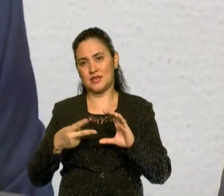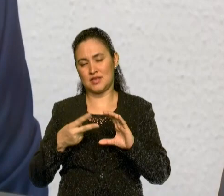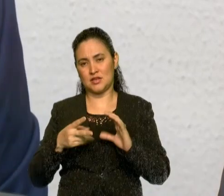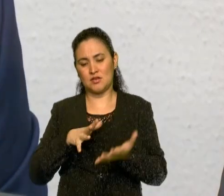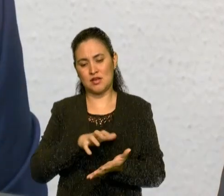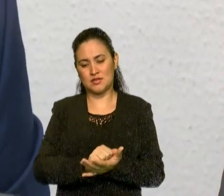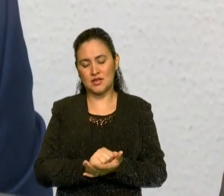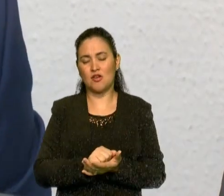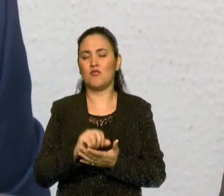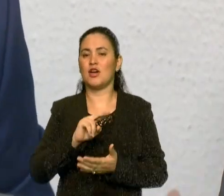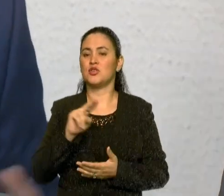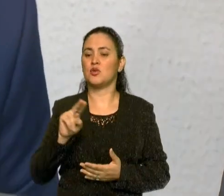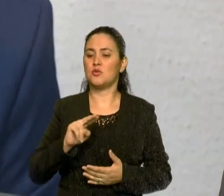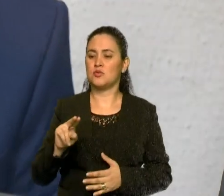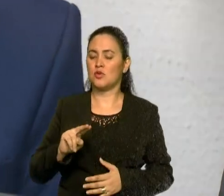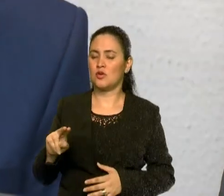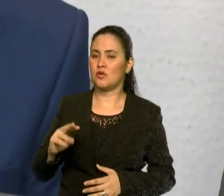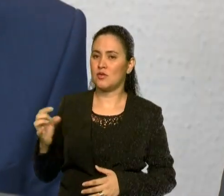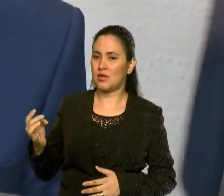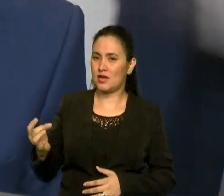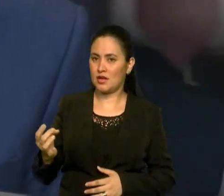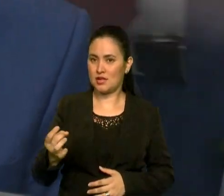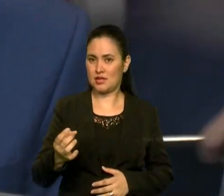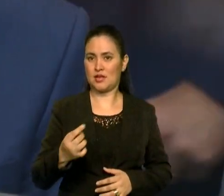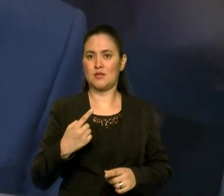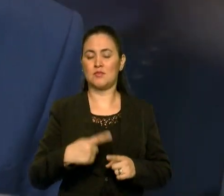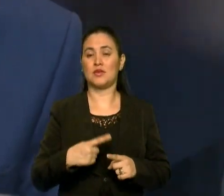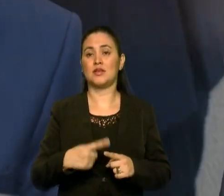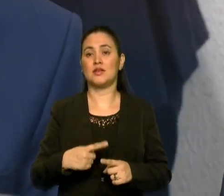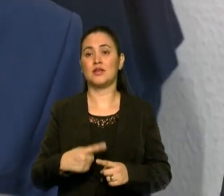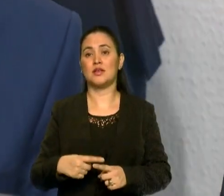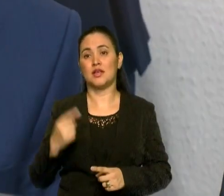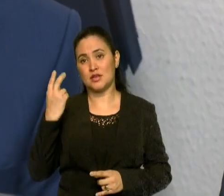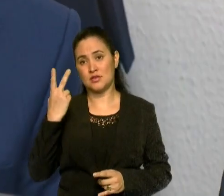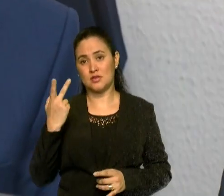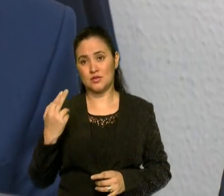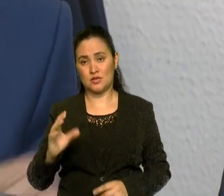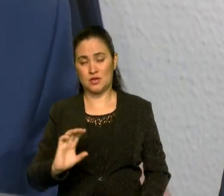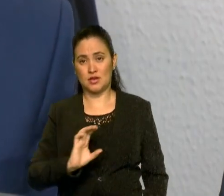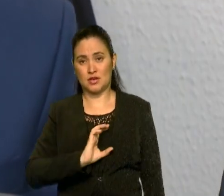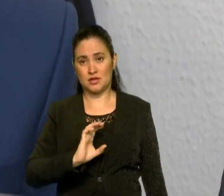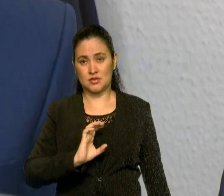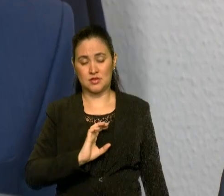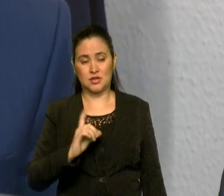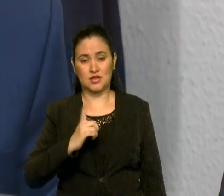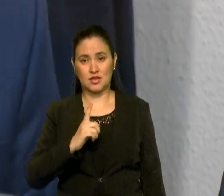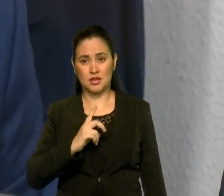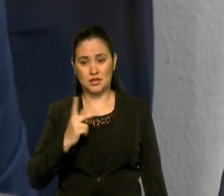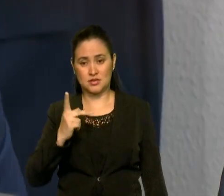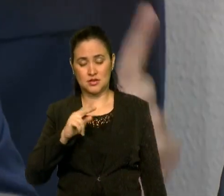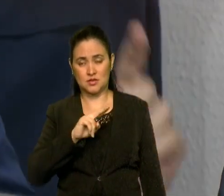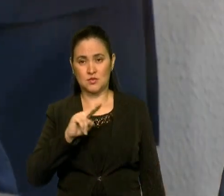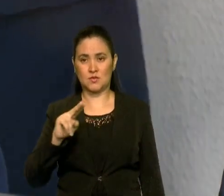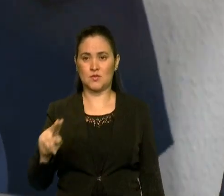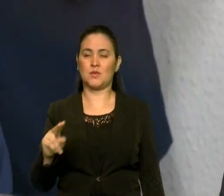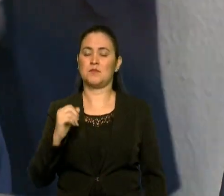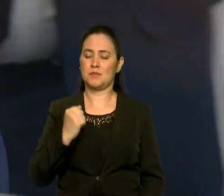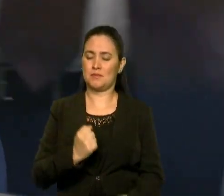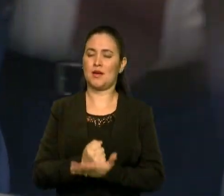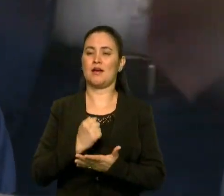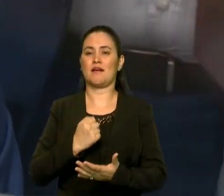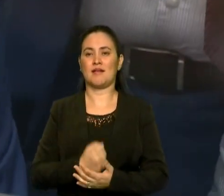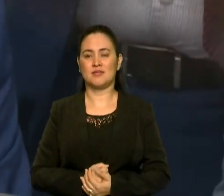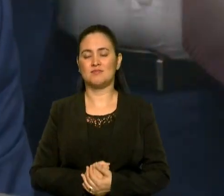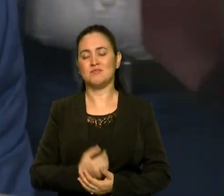para nós possamos ter, nesse novo capítulo da história de Caxias, o nome dos senhores presente nessa história. Muito obrigado, que Deus abençoe